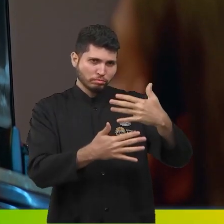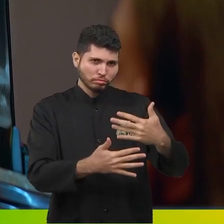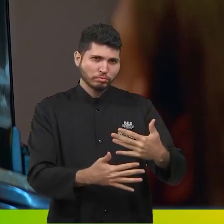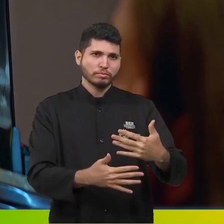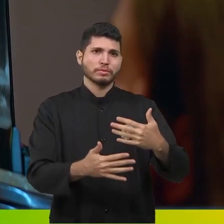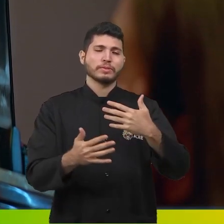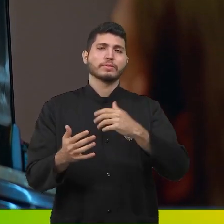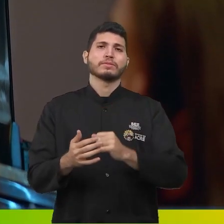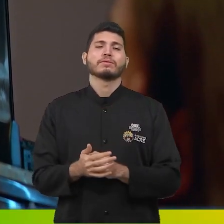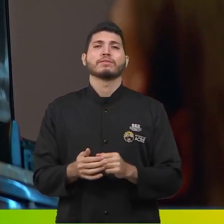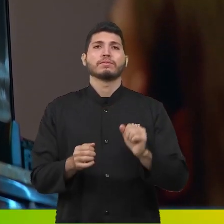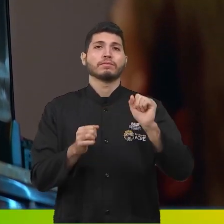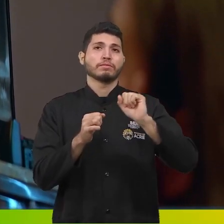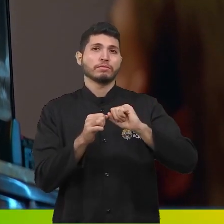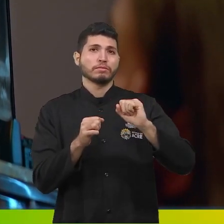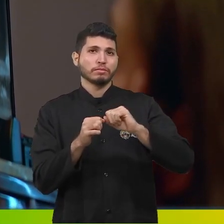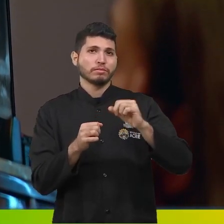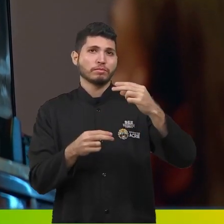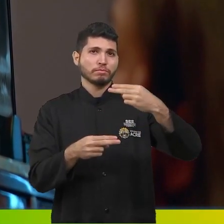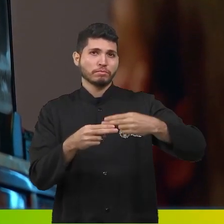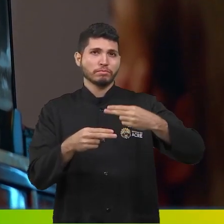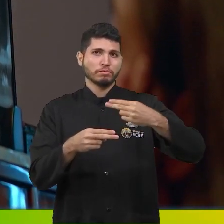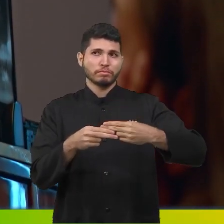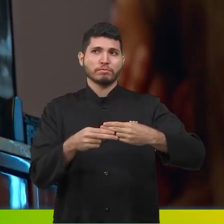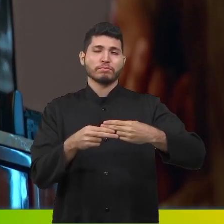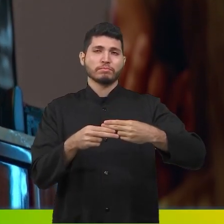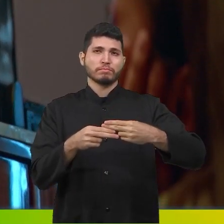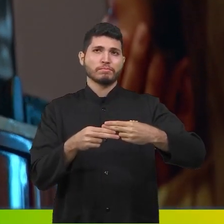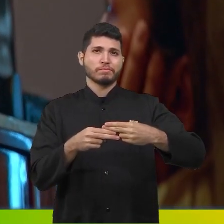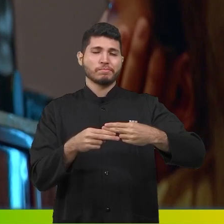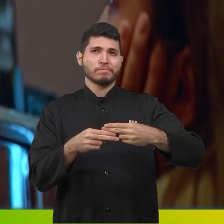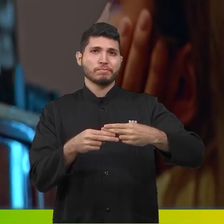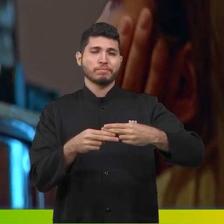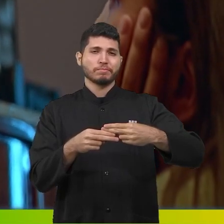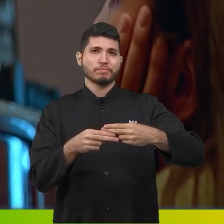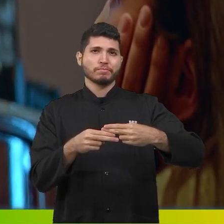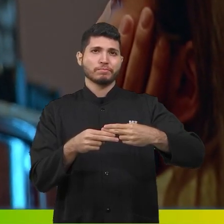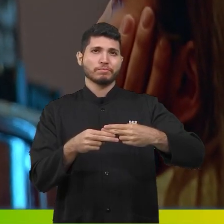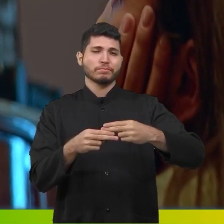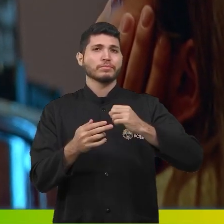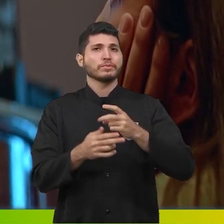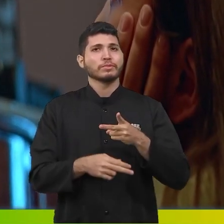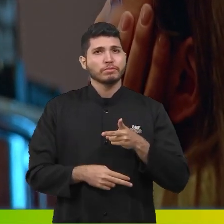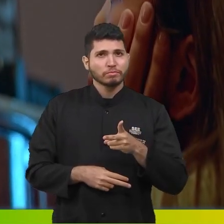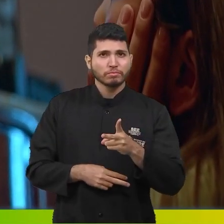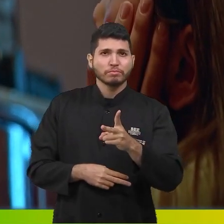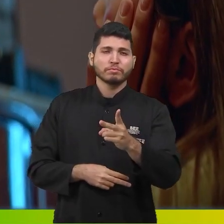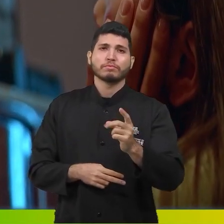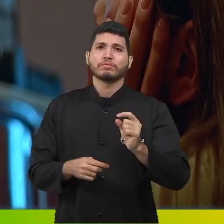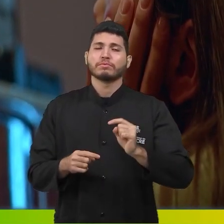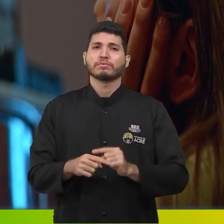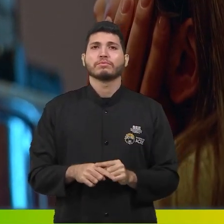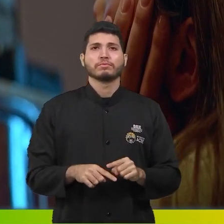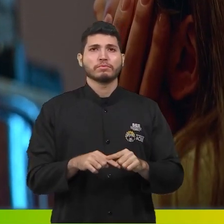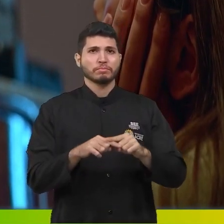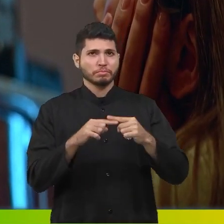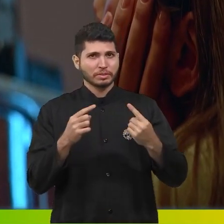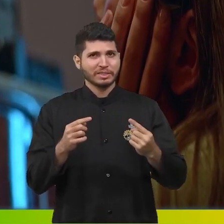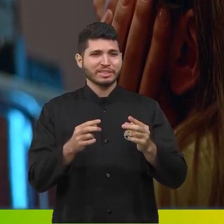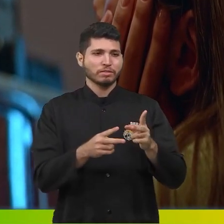esse enredo da novela, ele é um enredo contínuo, porém ele tem a